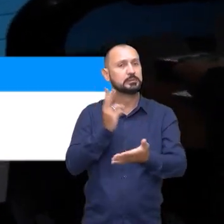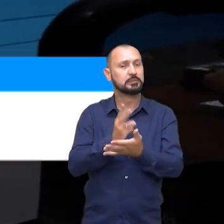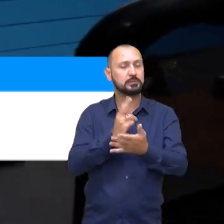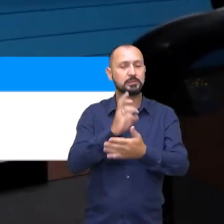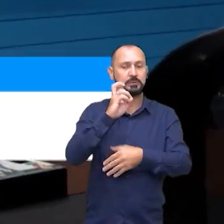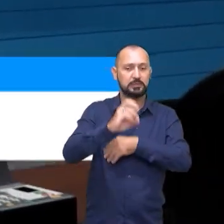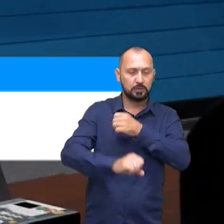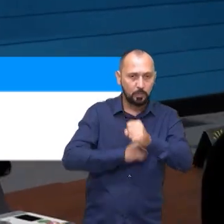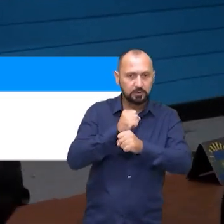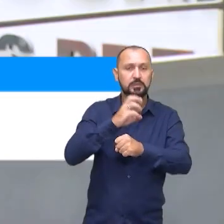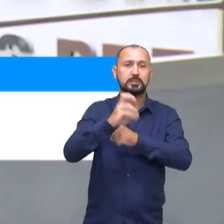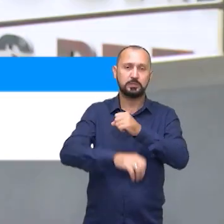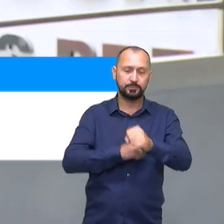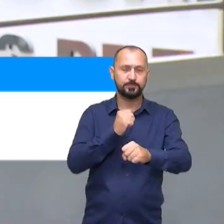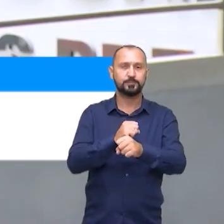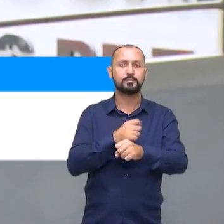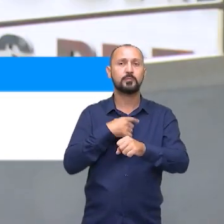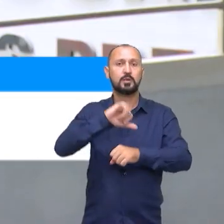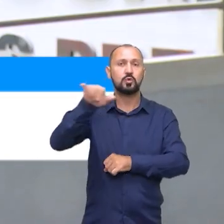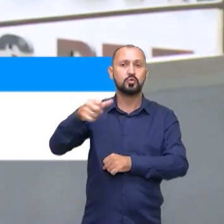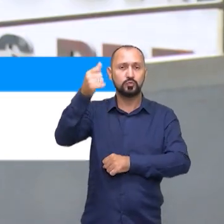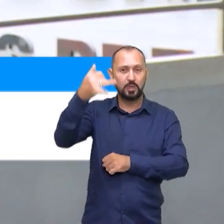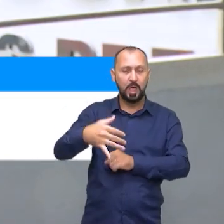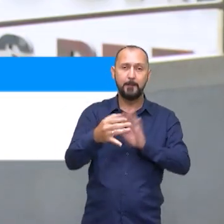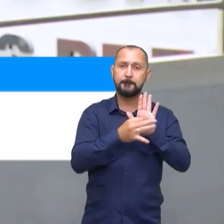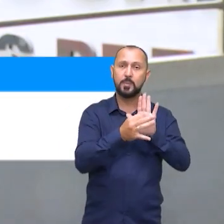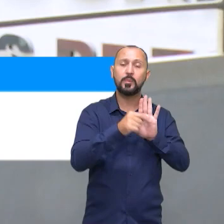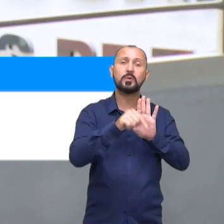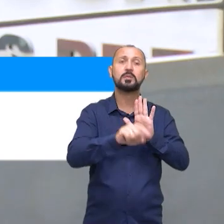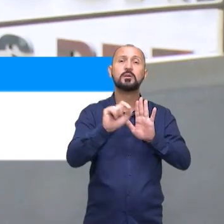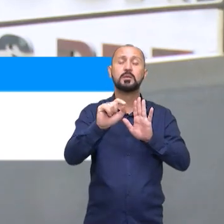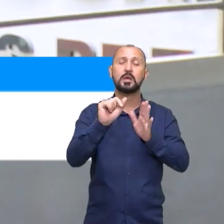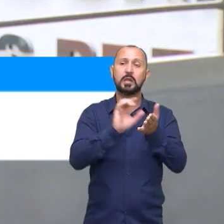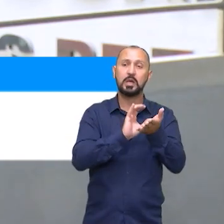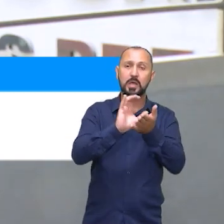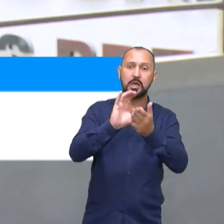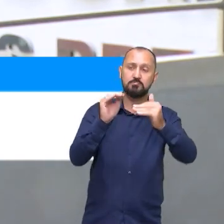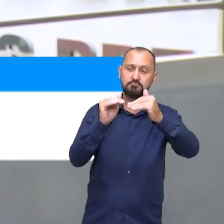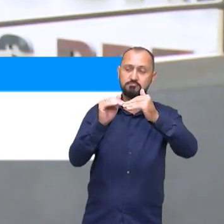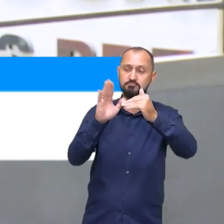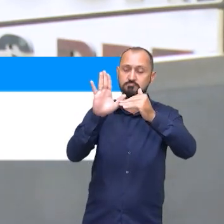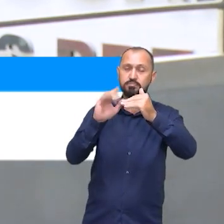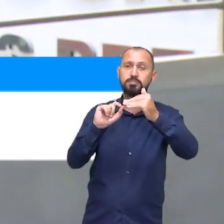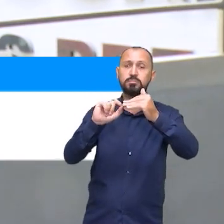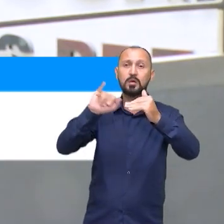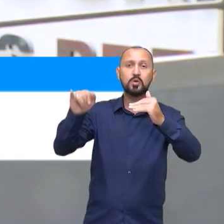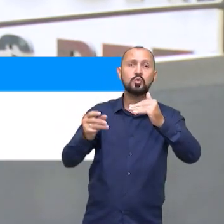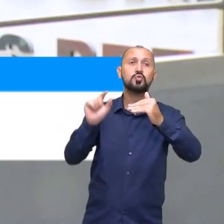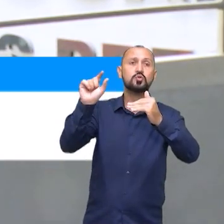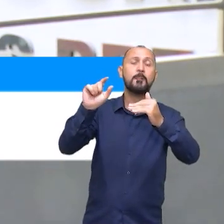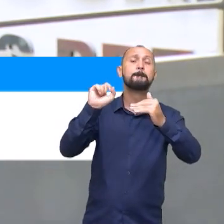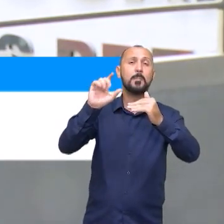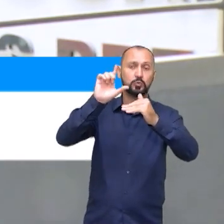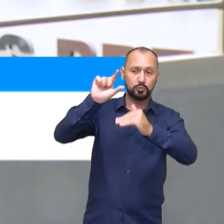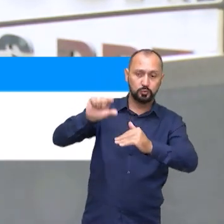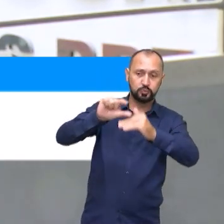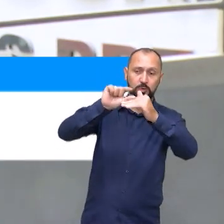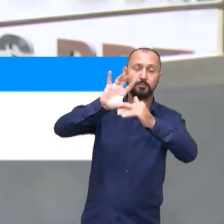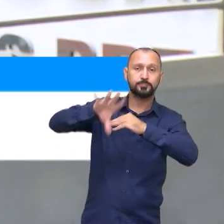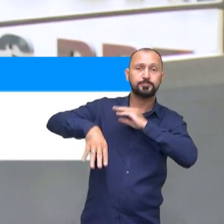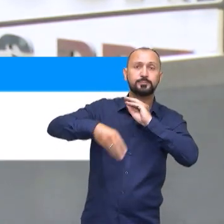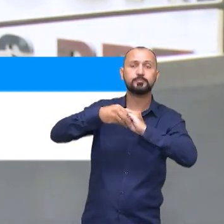realizada a cada 5 anos. De acordo com a justificativa da proposta, a receita excedente acima da inflação poderá